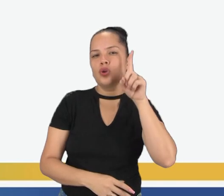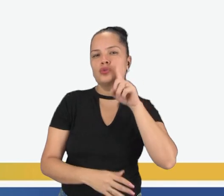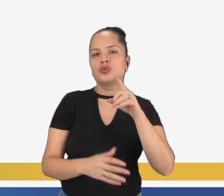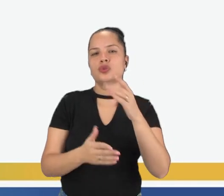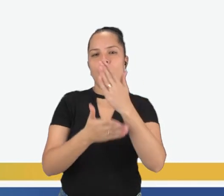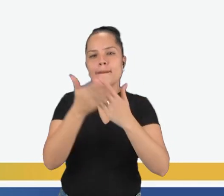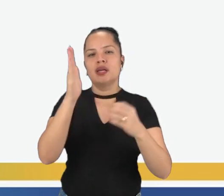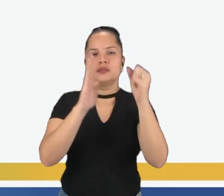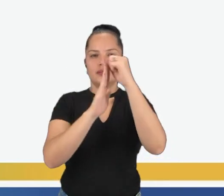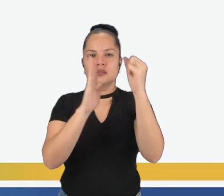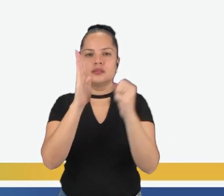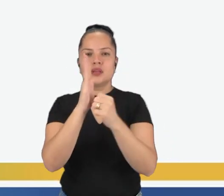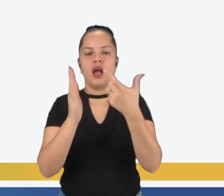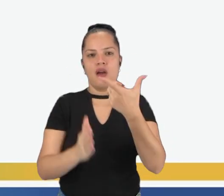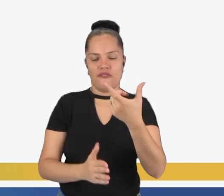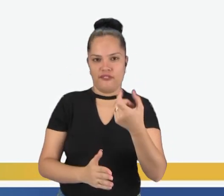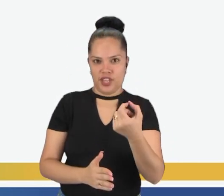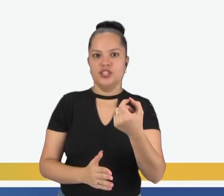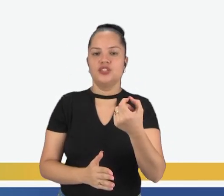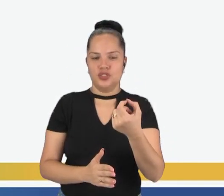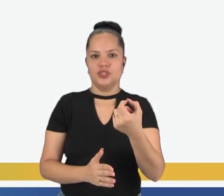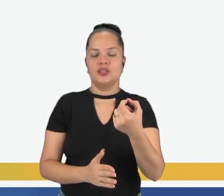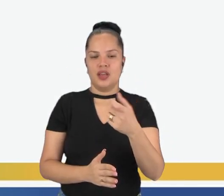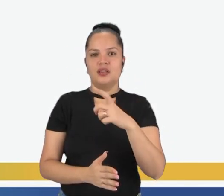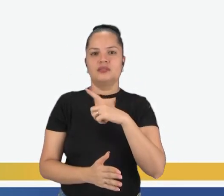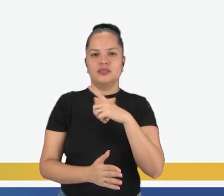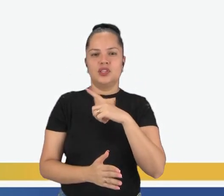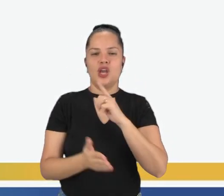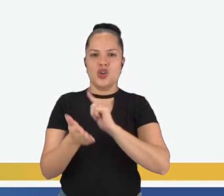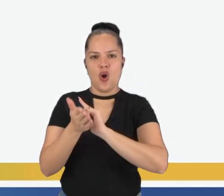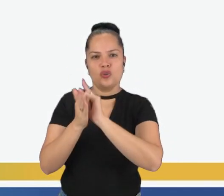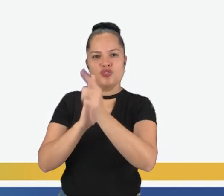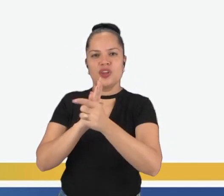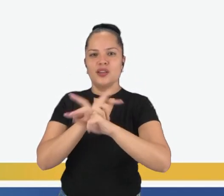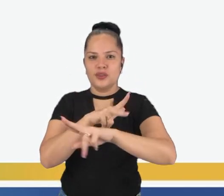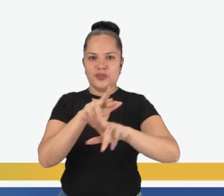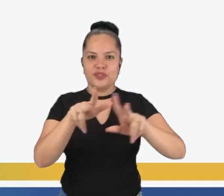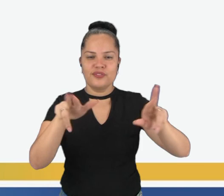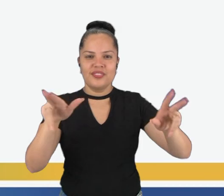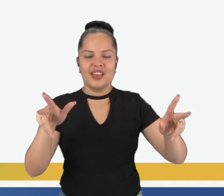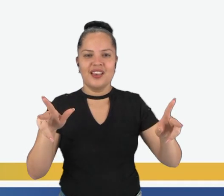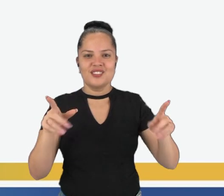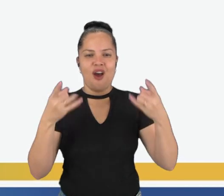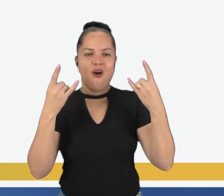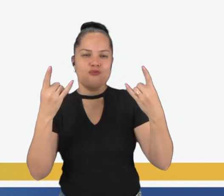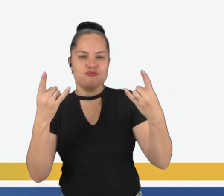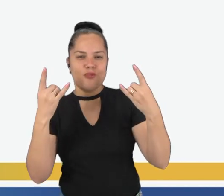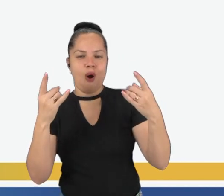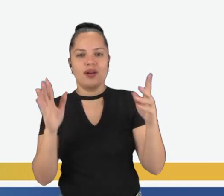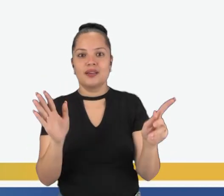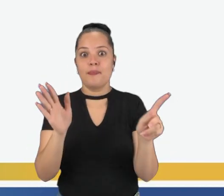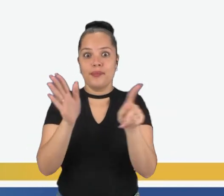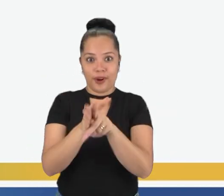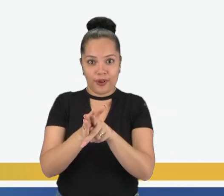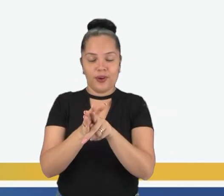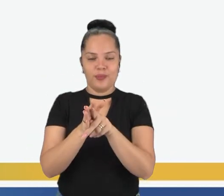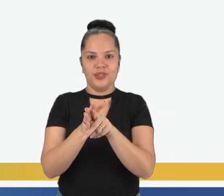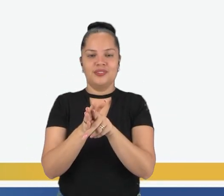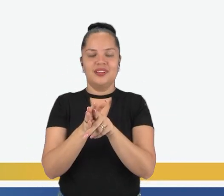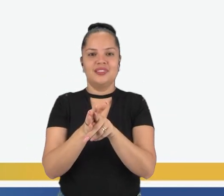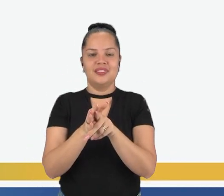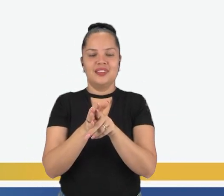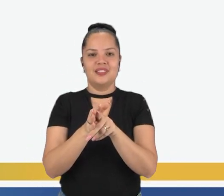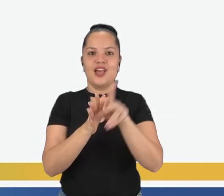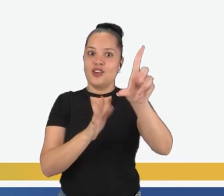do século XX, sendo muitos os subgêneros que se formam e cada um tem características próprias. Dentre as